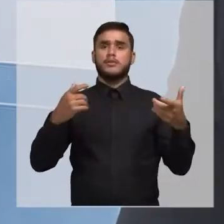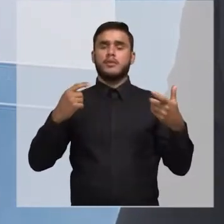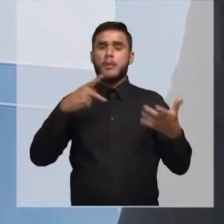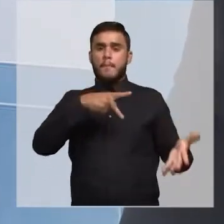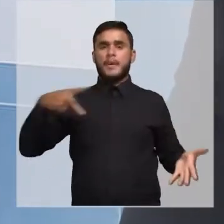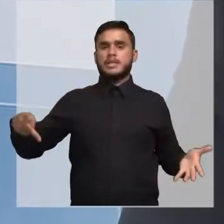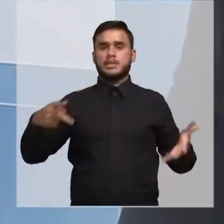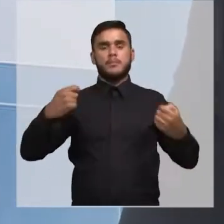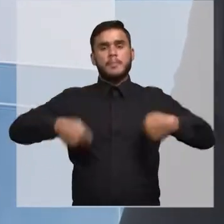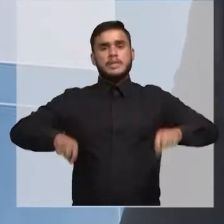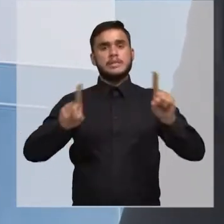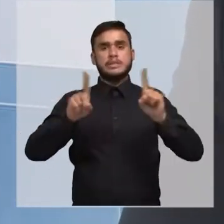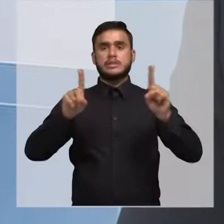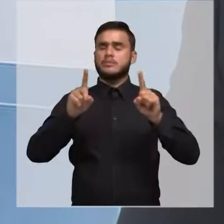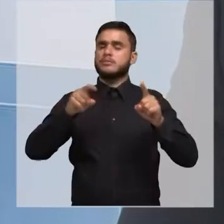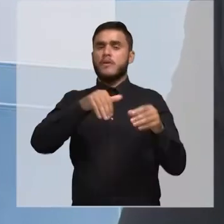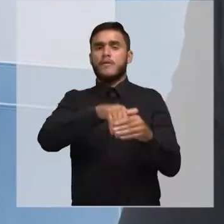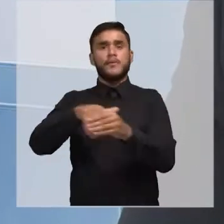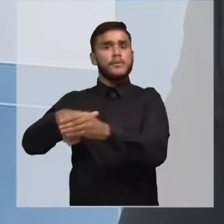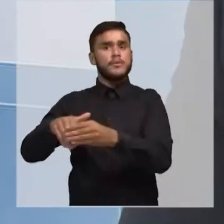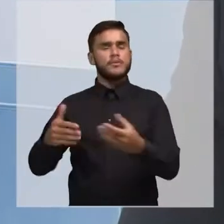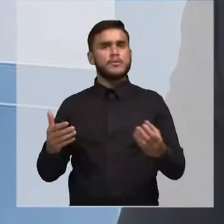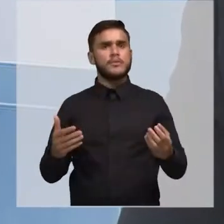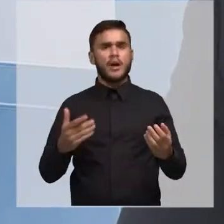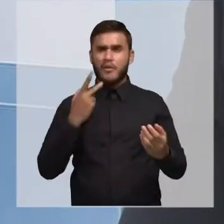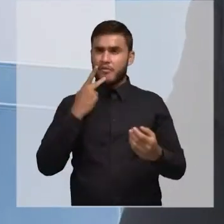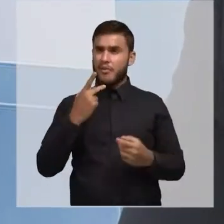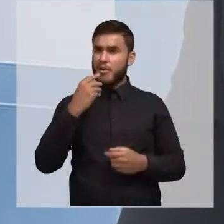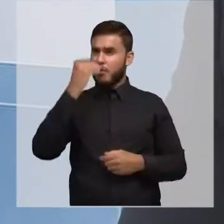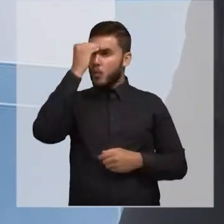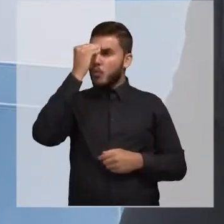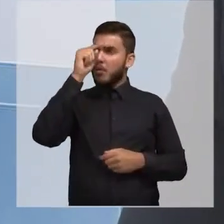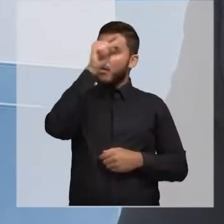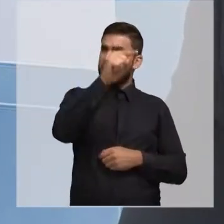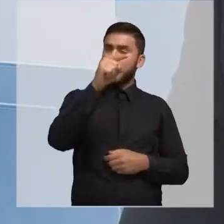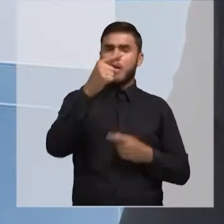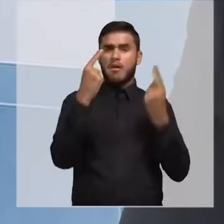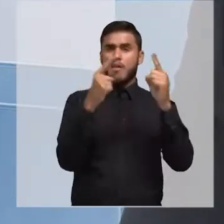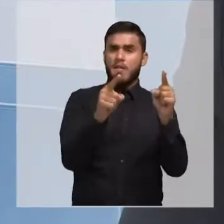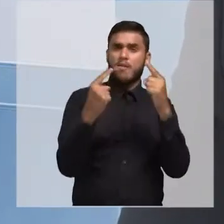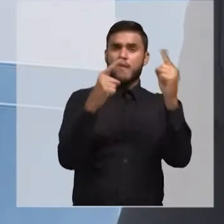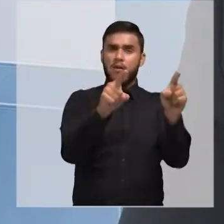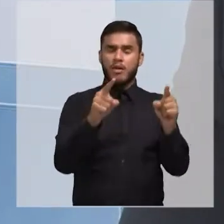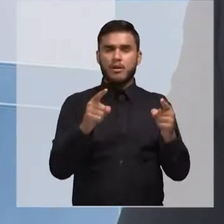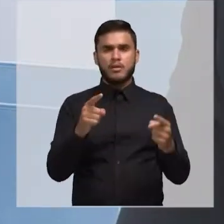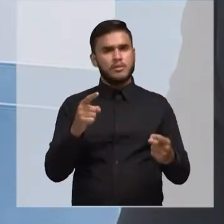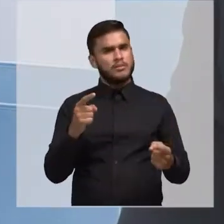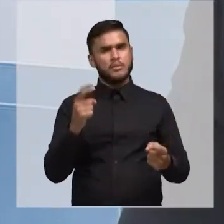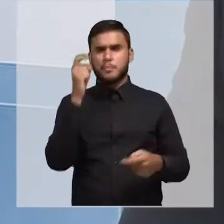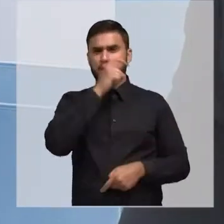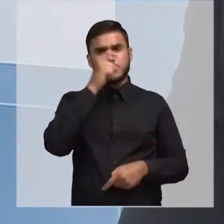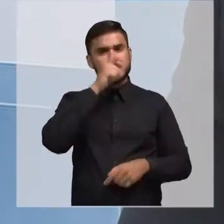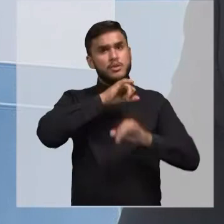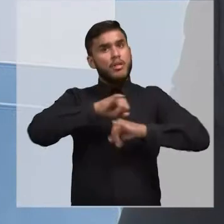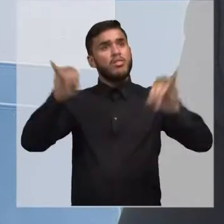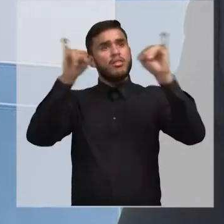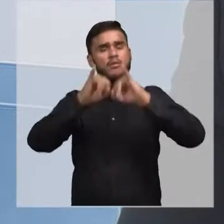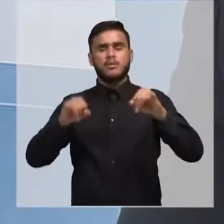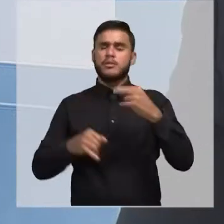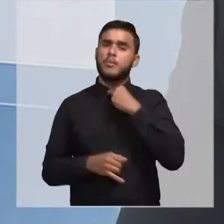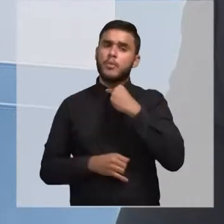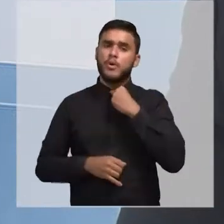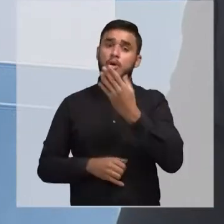Aí estão usando isso como politicagem barata, vergonhosa, imoral. Se você vê isso aí,